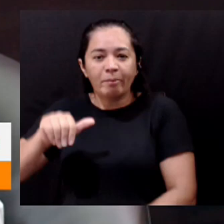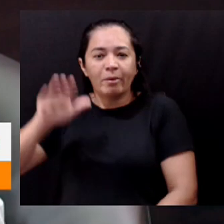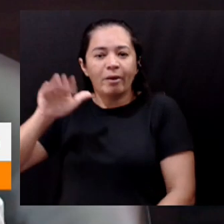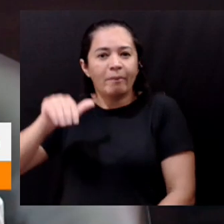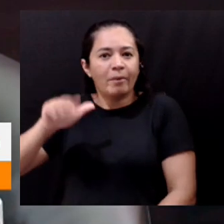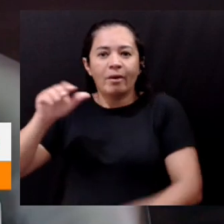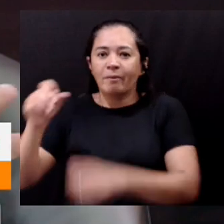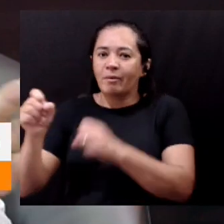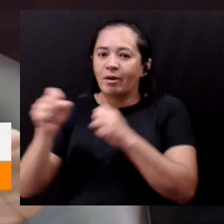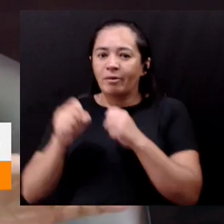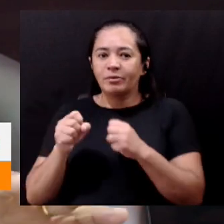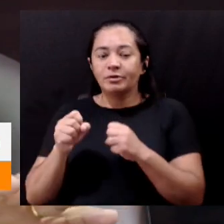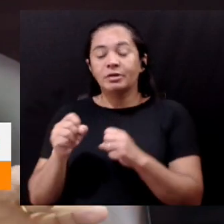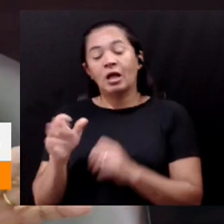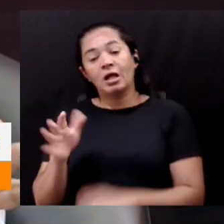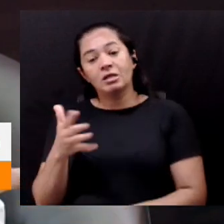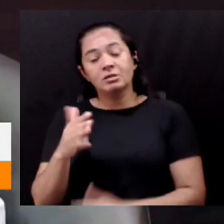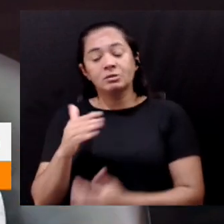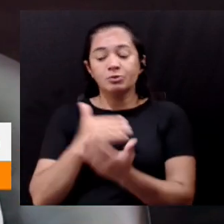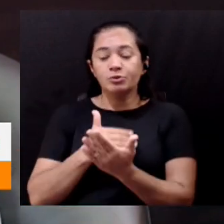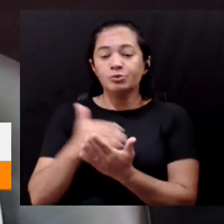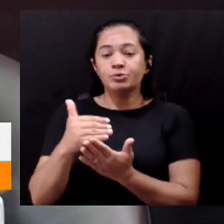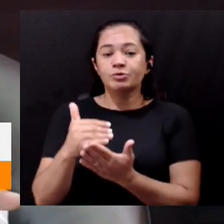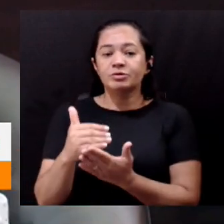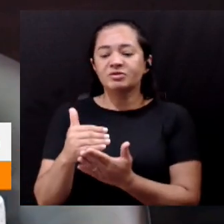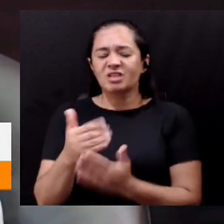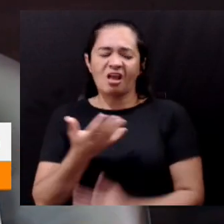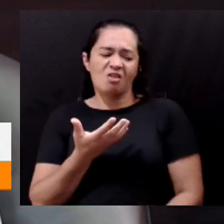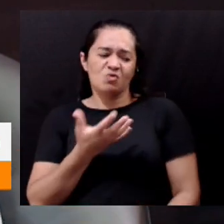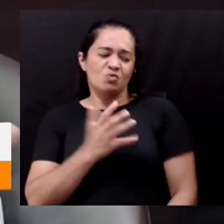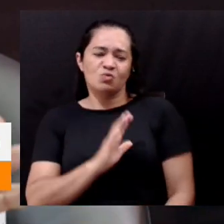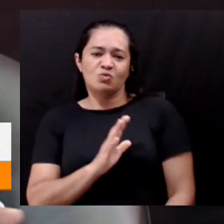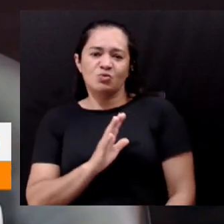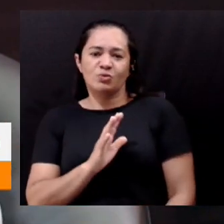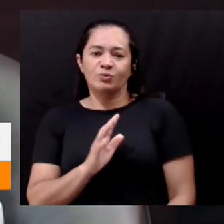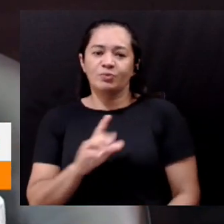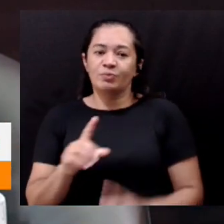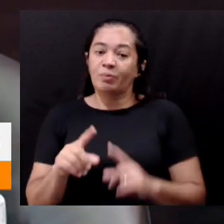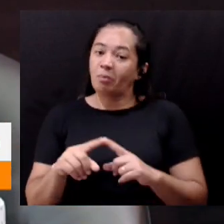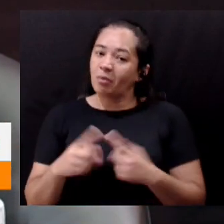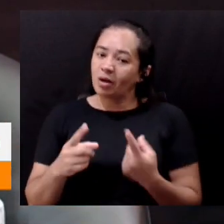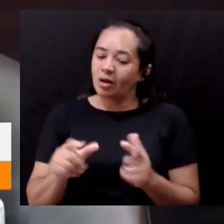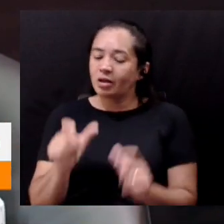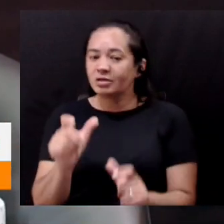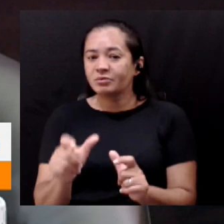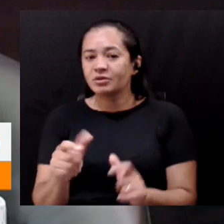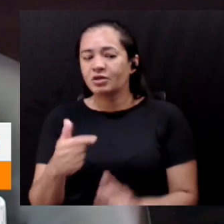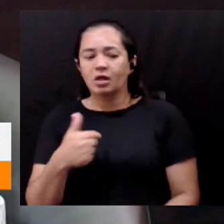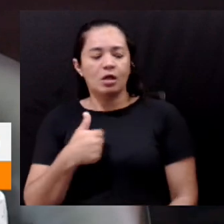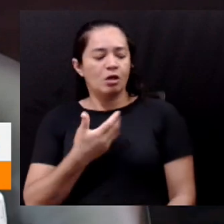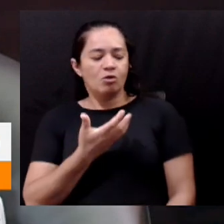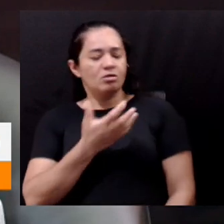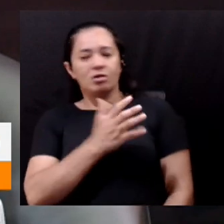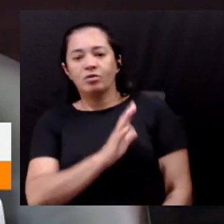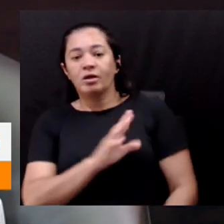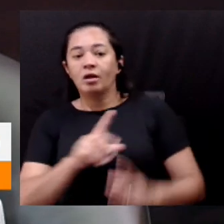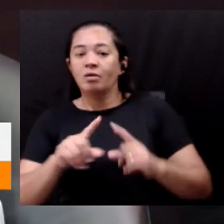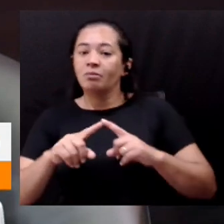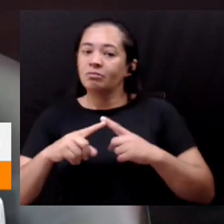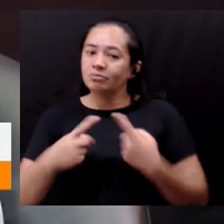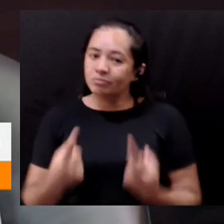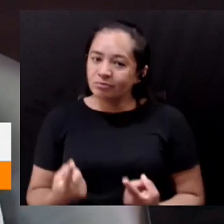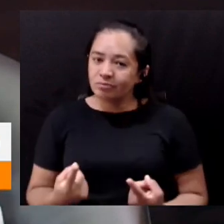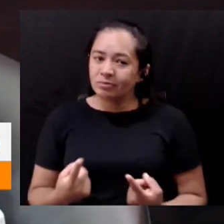começo ele diga que não quer, né, existe as pessoas que: "Não, eu não quero", mas lá no